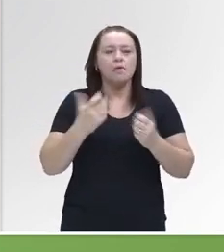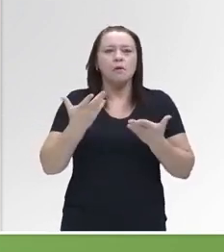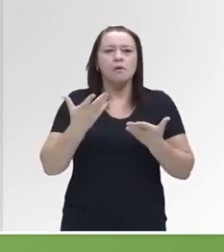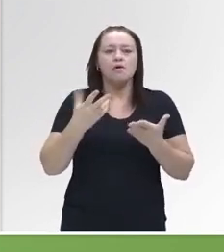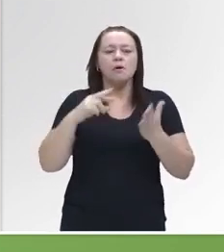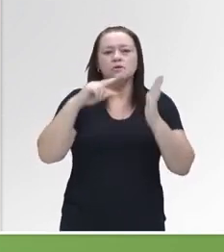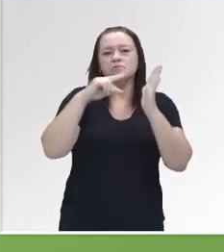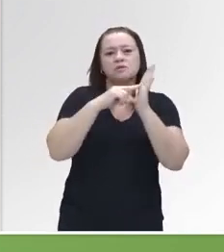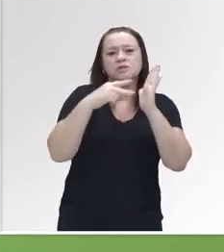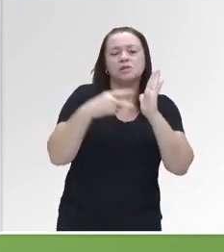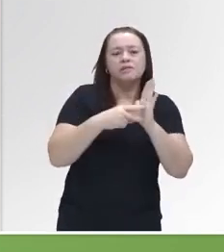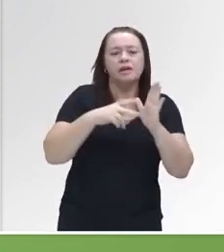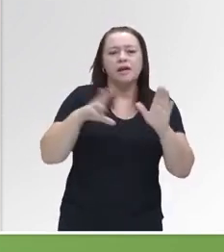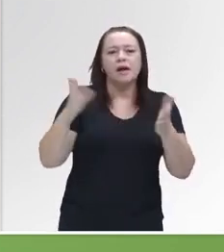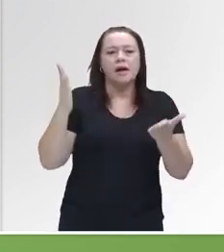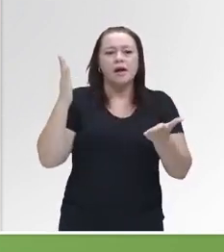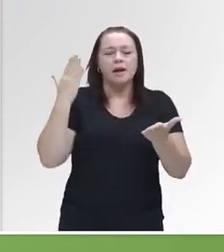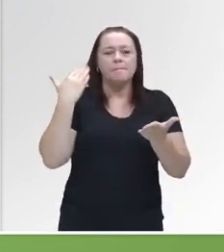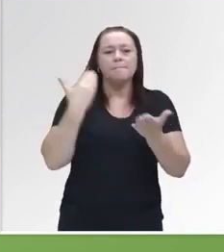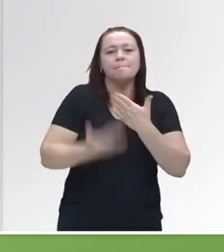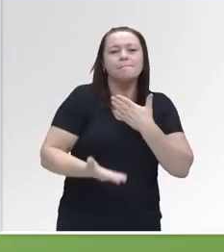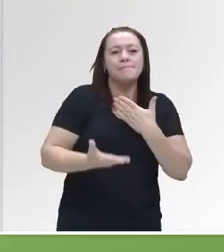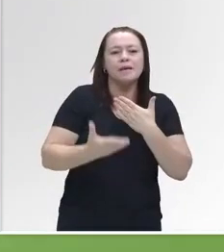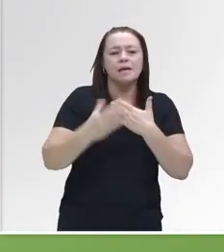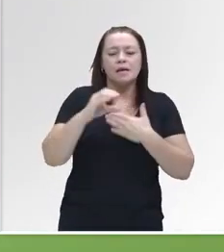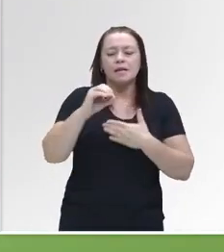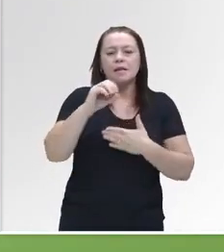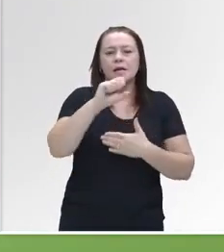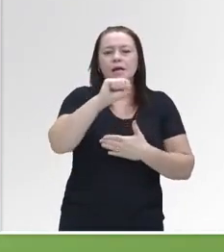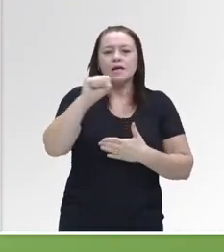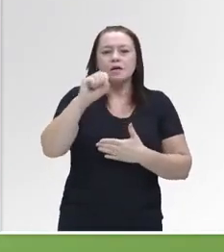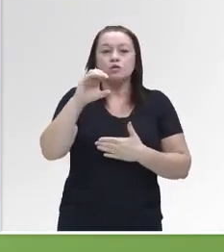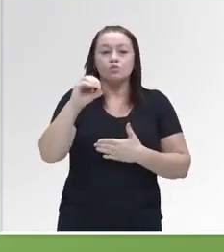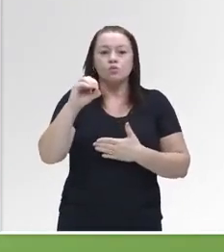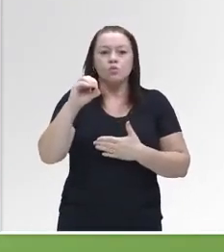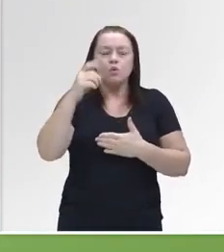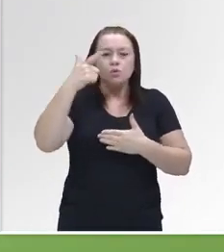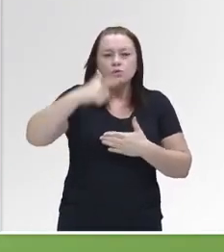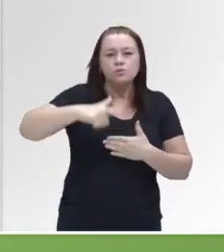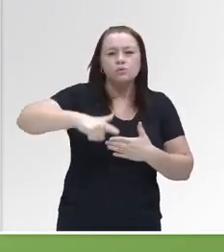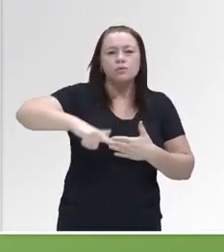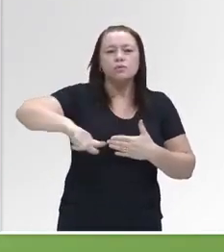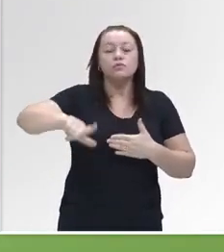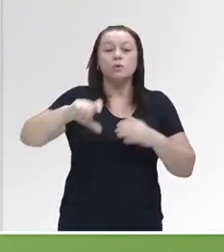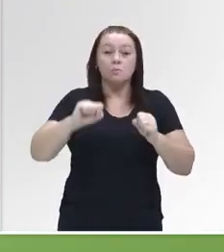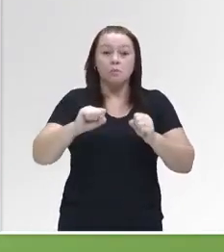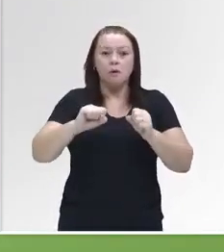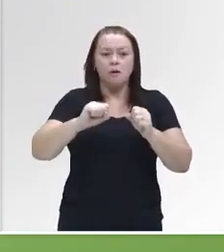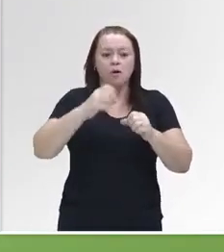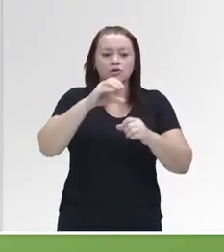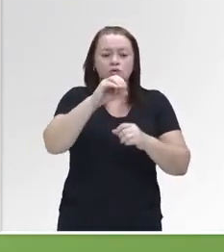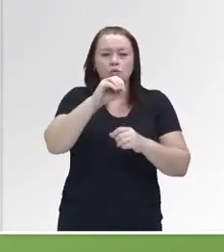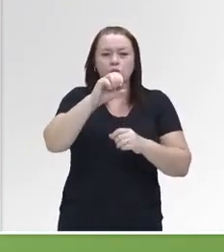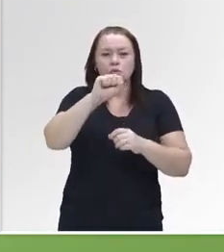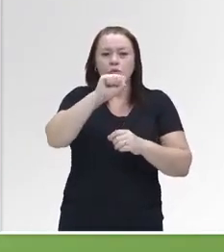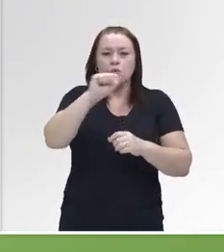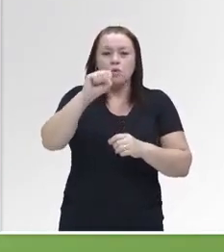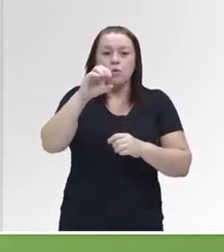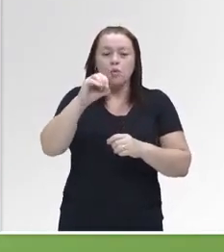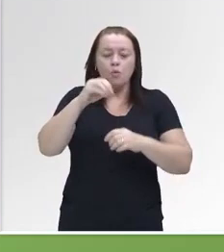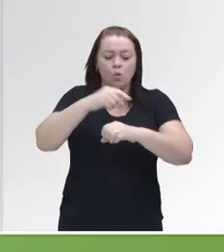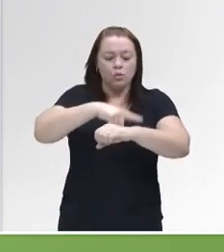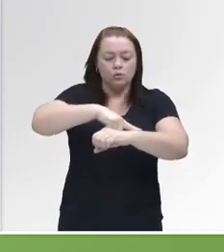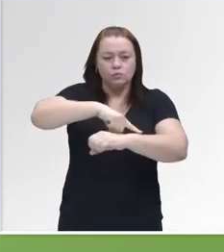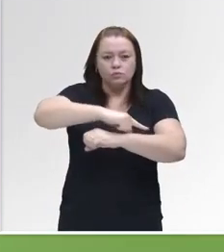osso fraturou, ele quebrou, né? E podem ser classificadas em expostas, quando o osso fica para fora da